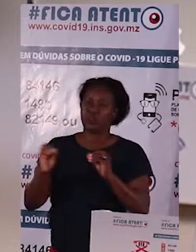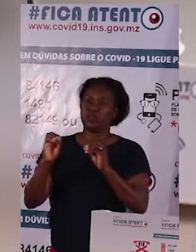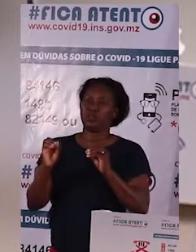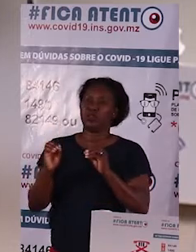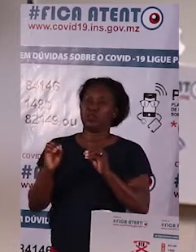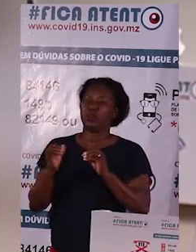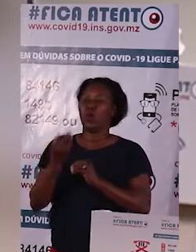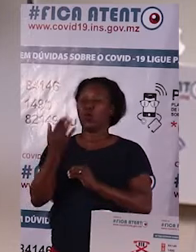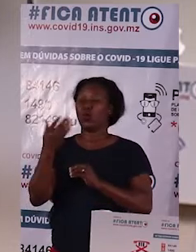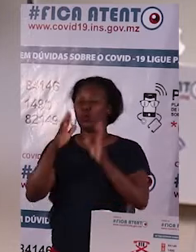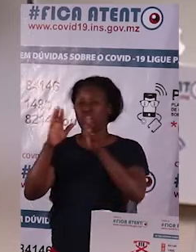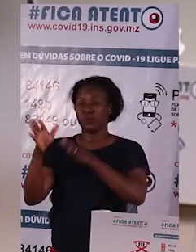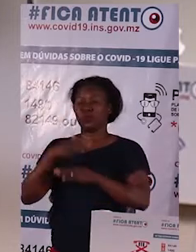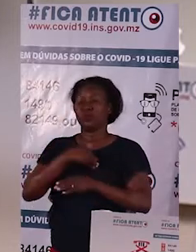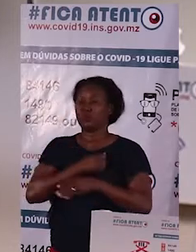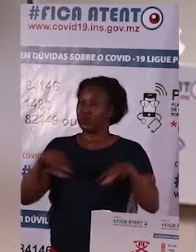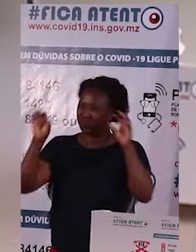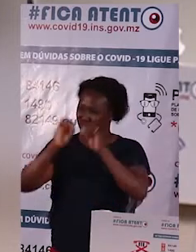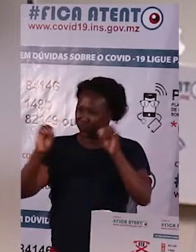nosso número de óbitos é 0.